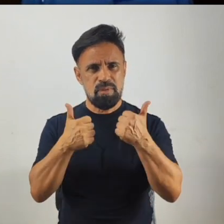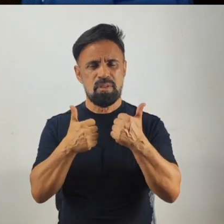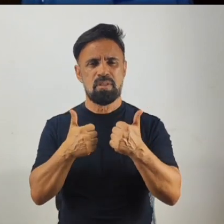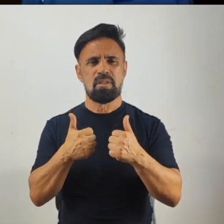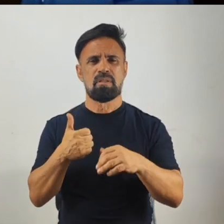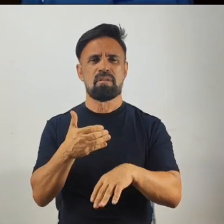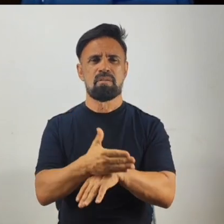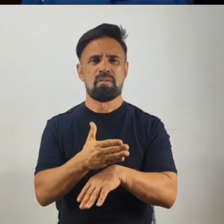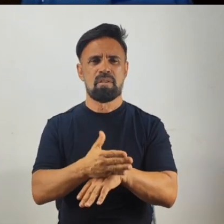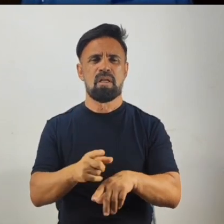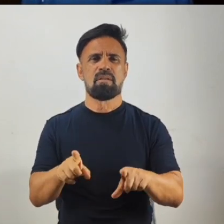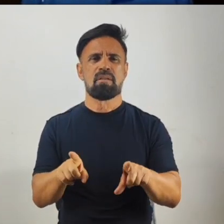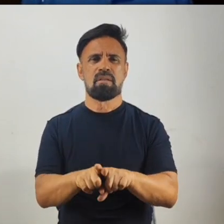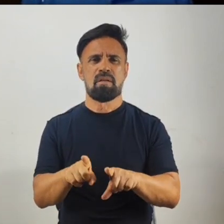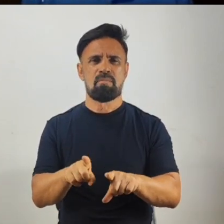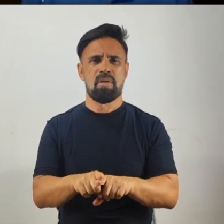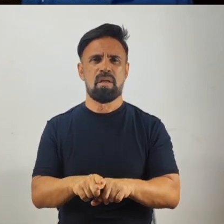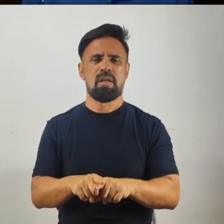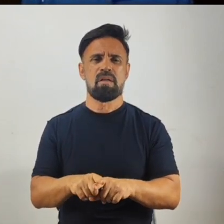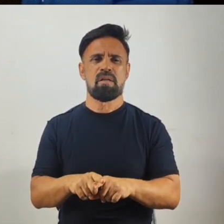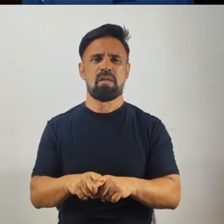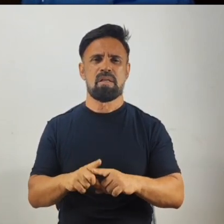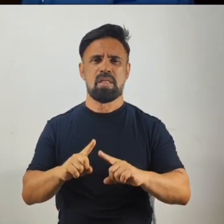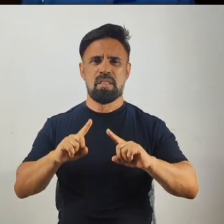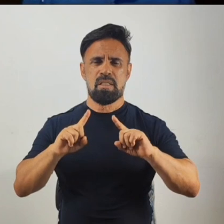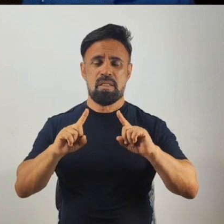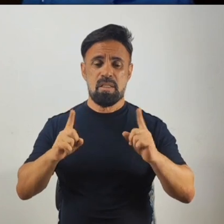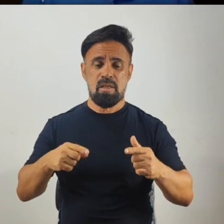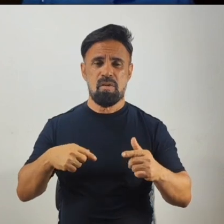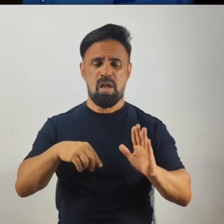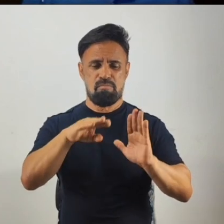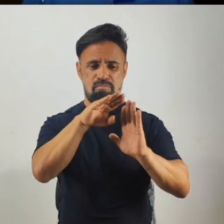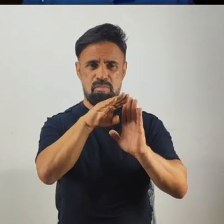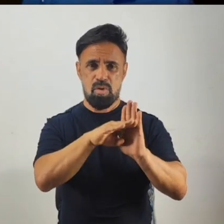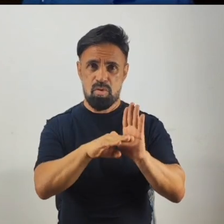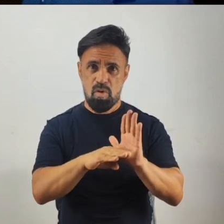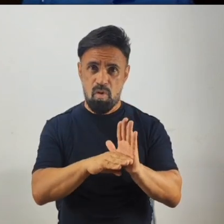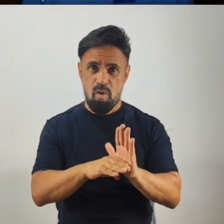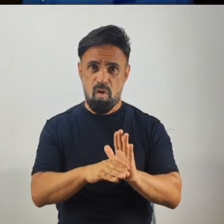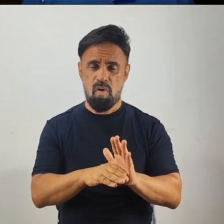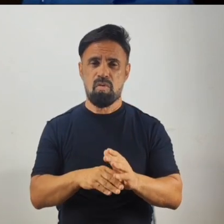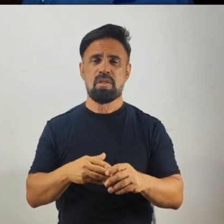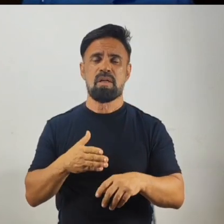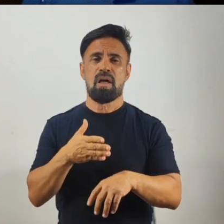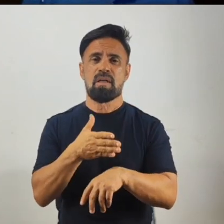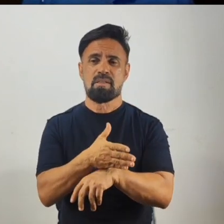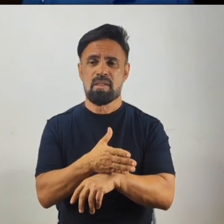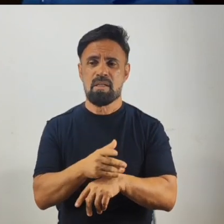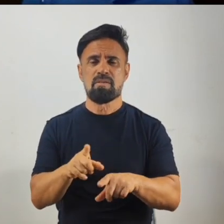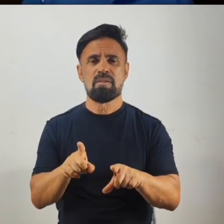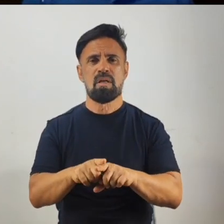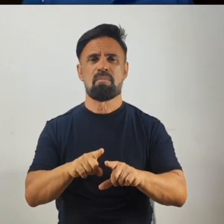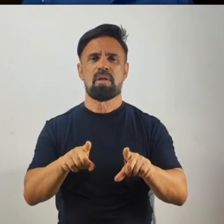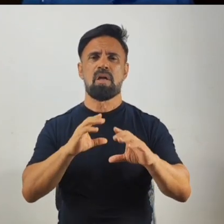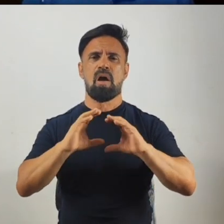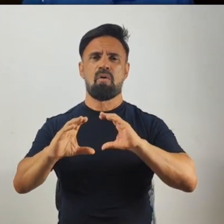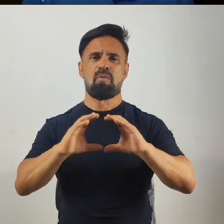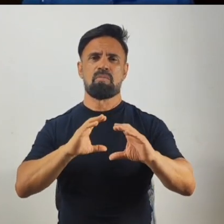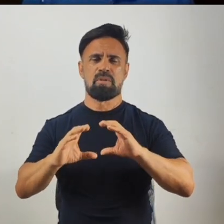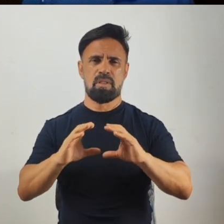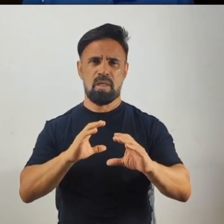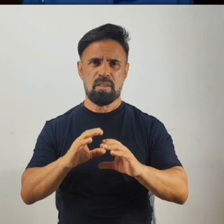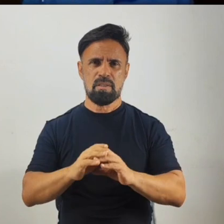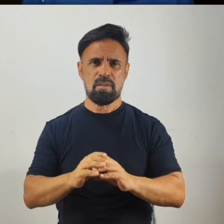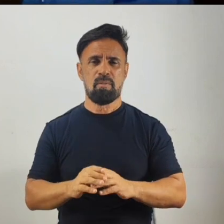a qualidade do acesso ao cuidado, devem-se estabelecer critérios e fluxos através de protocolos de acesso